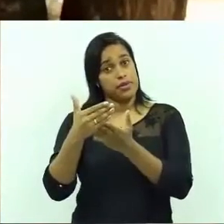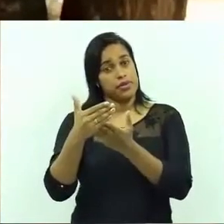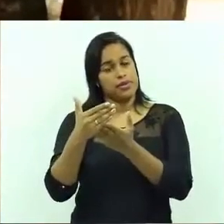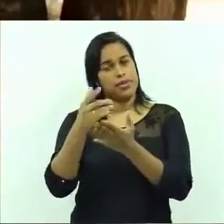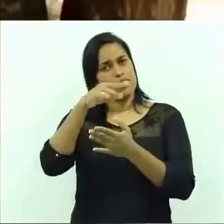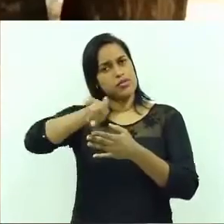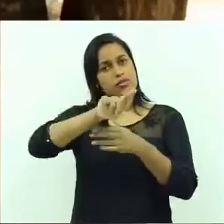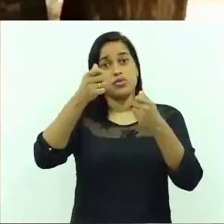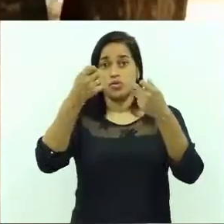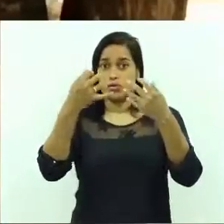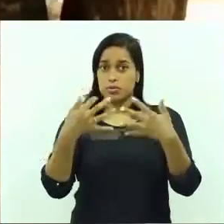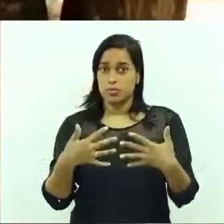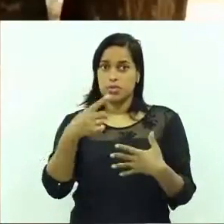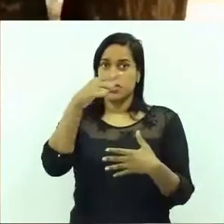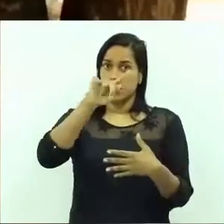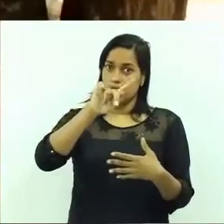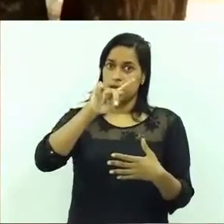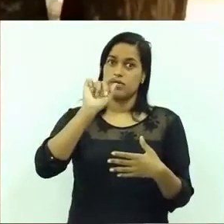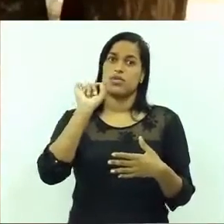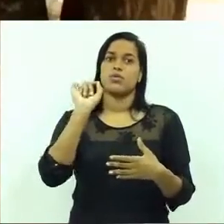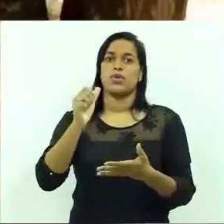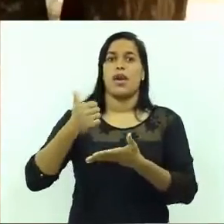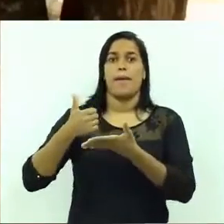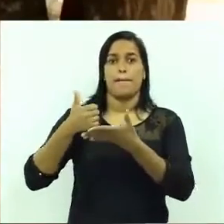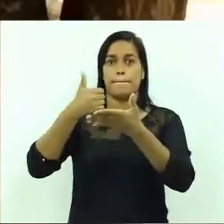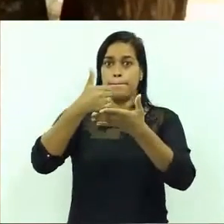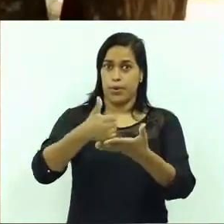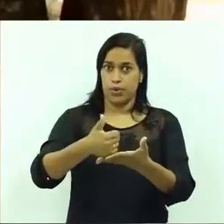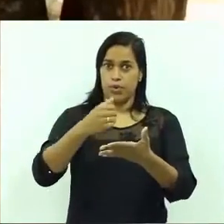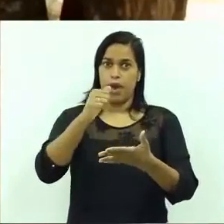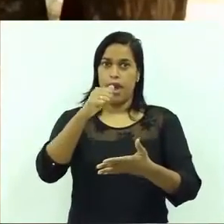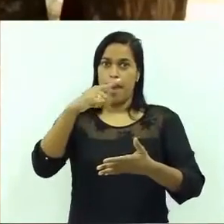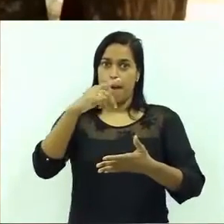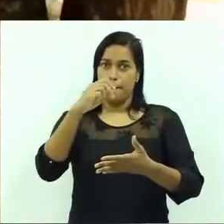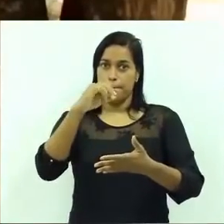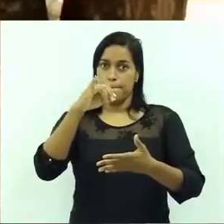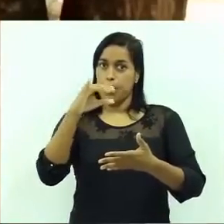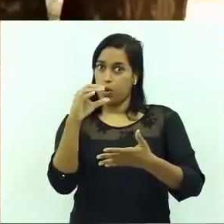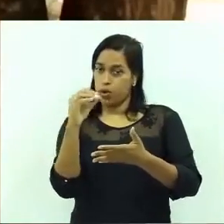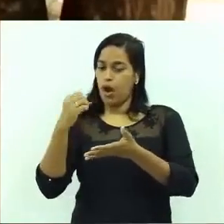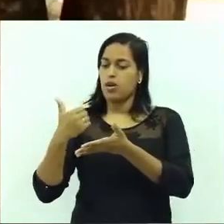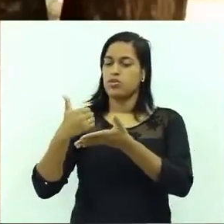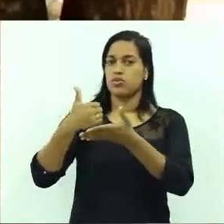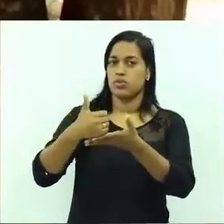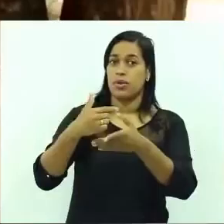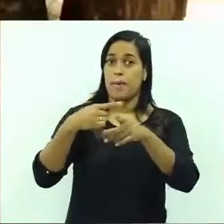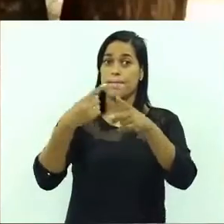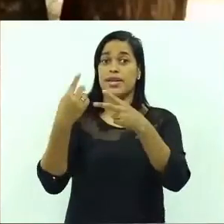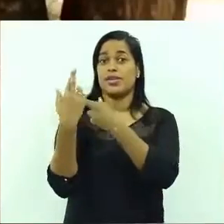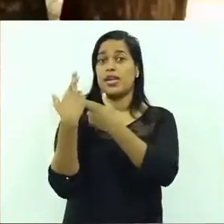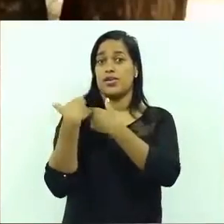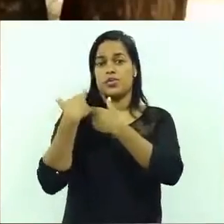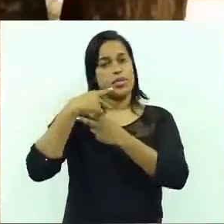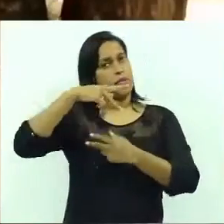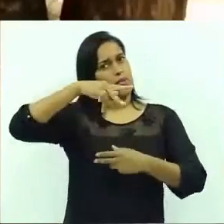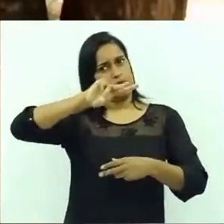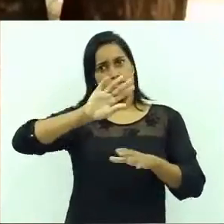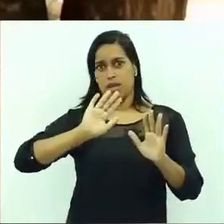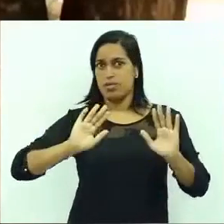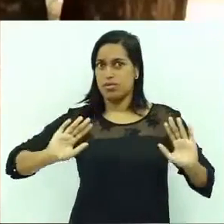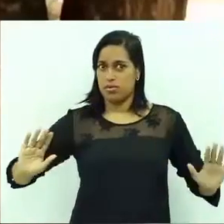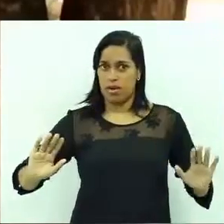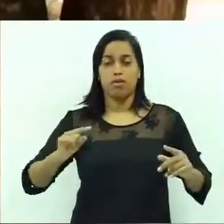deixar claro para vocês uma coisa. Apoio é ajuda, mas a responsabilidade é sempre sua.